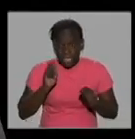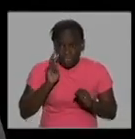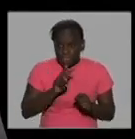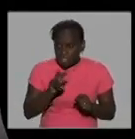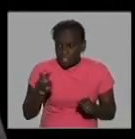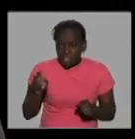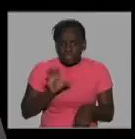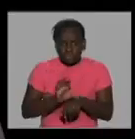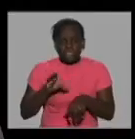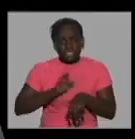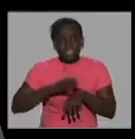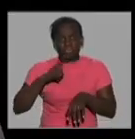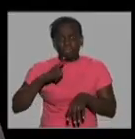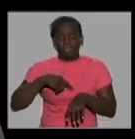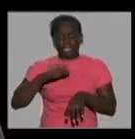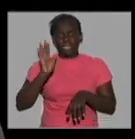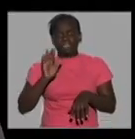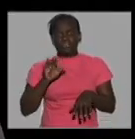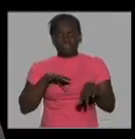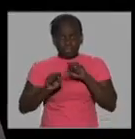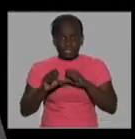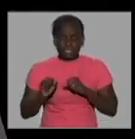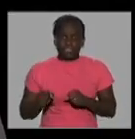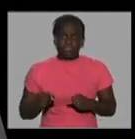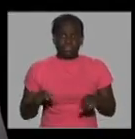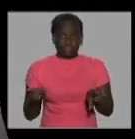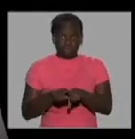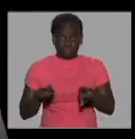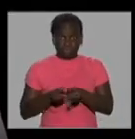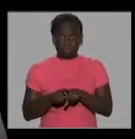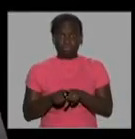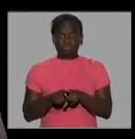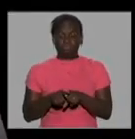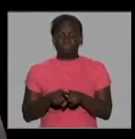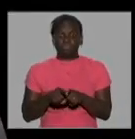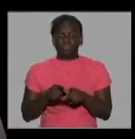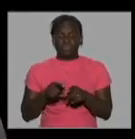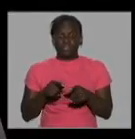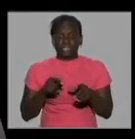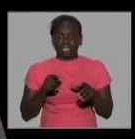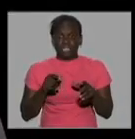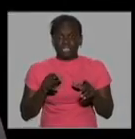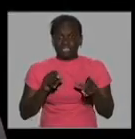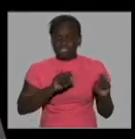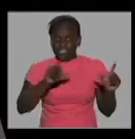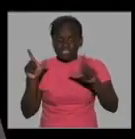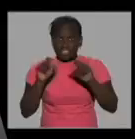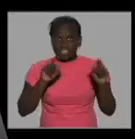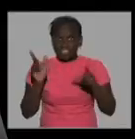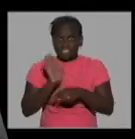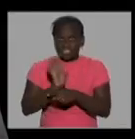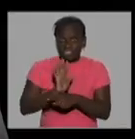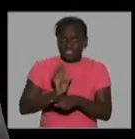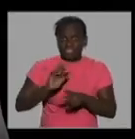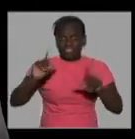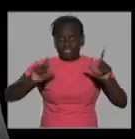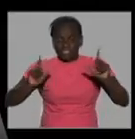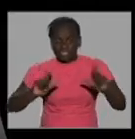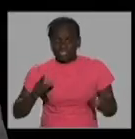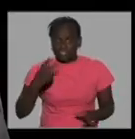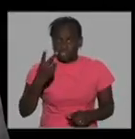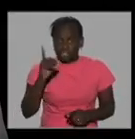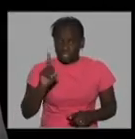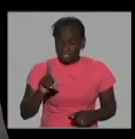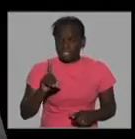tem mais curso e mais formação nessa área de 2D. E também porque o mercado de animação, de série, de TV,